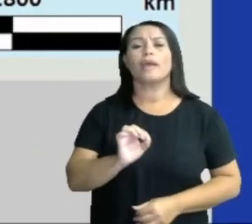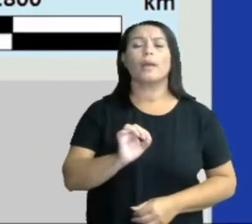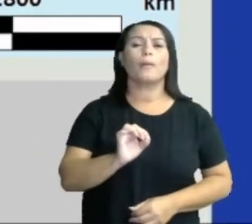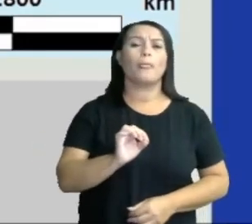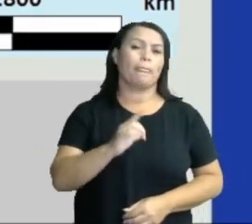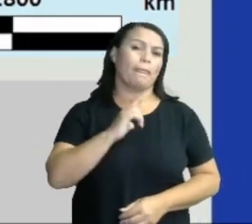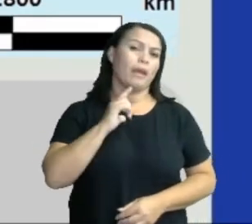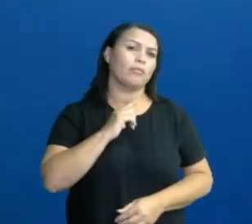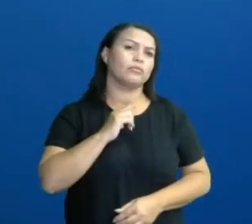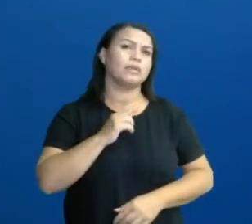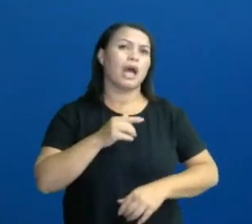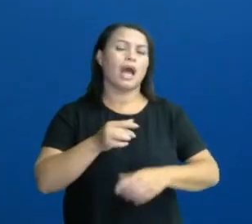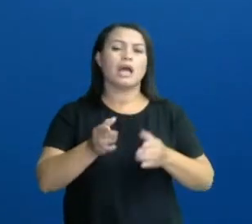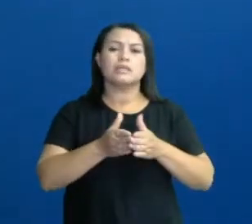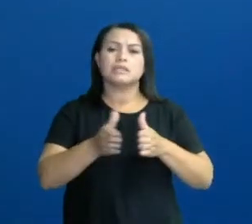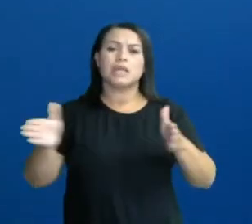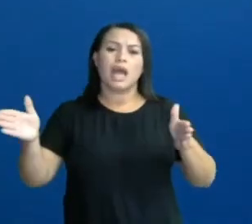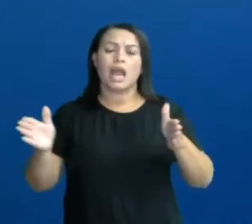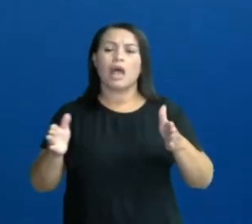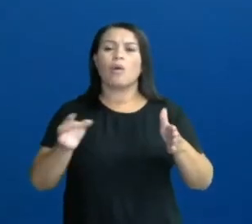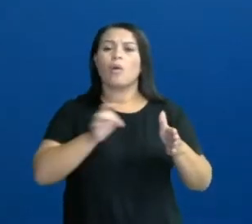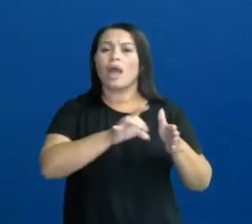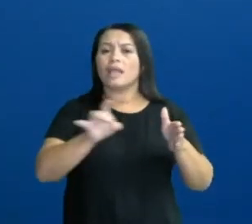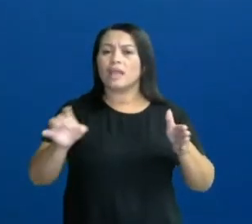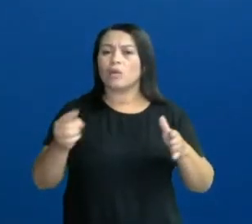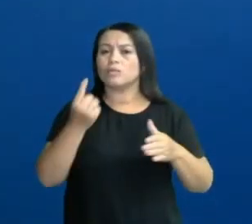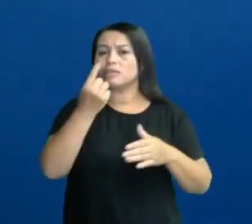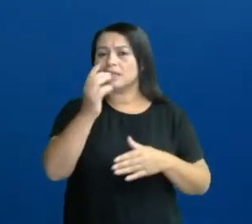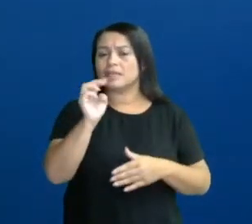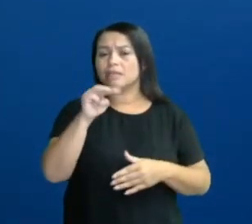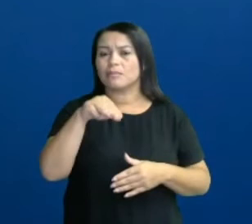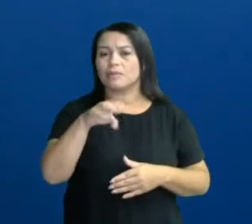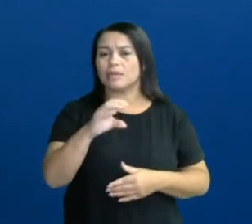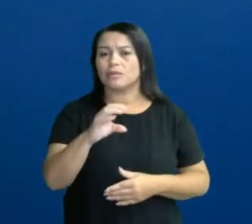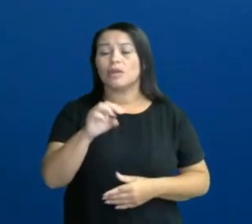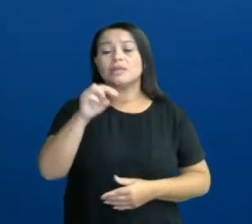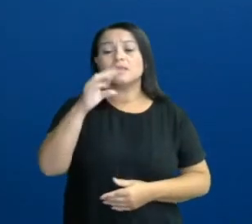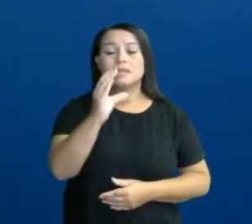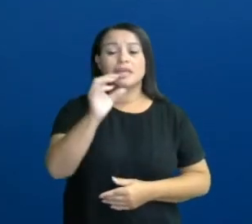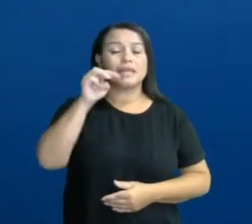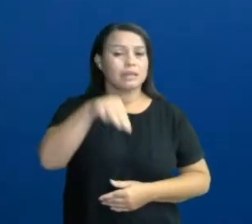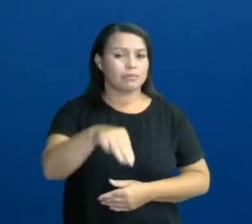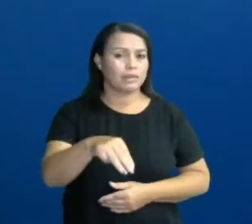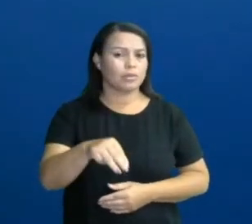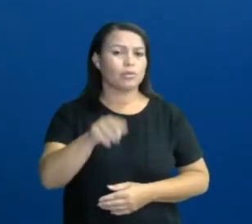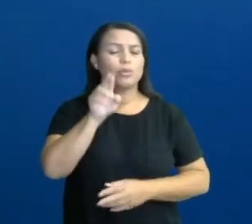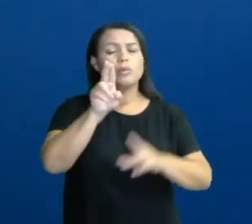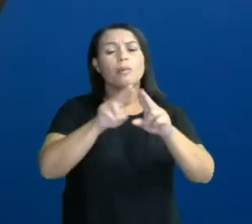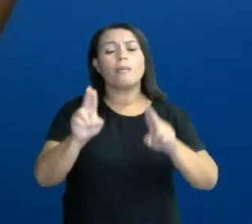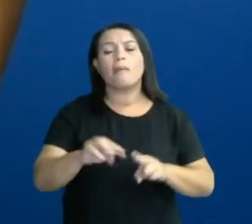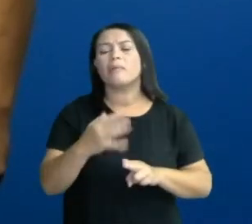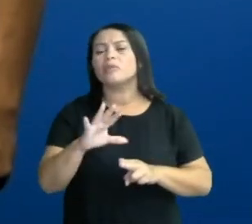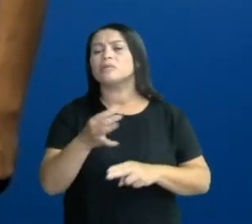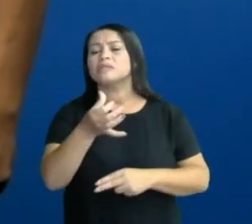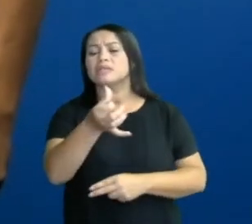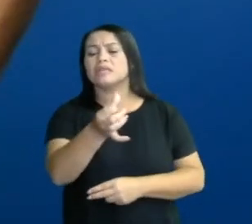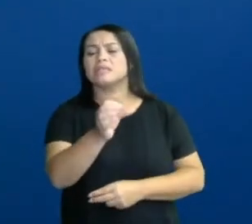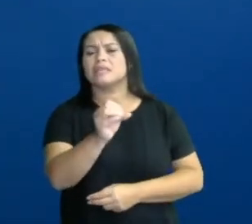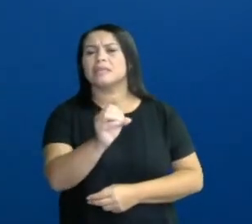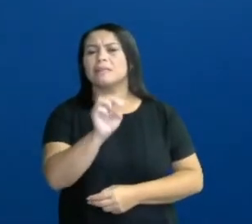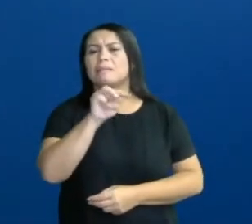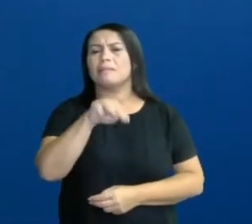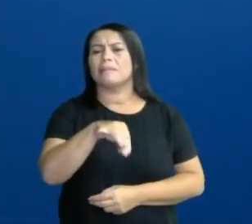aí com centímetro, então cada 1 centímetro no mapa corresponderia, na realidade, a 60 milhões de